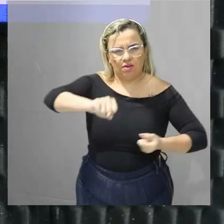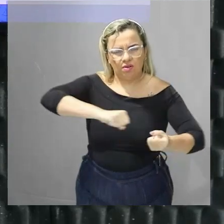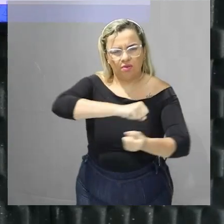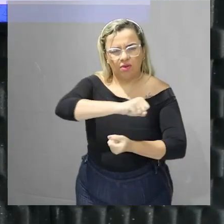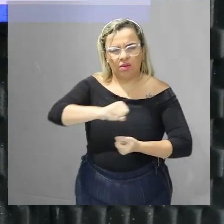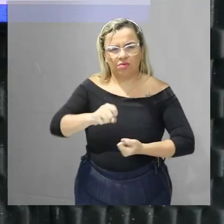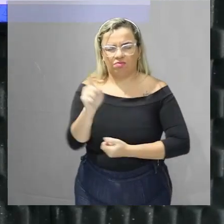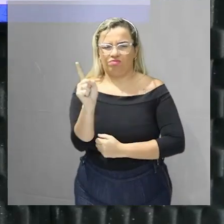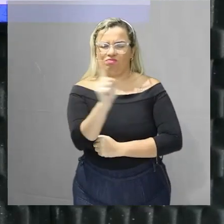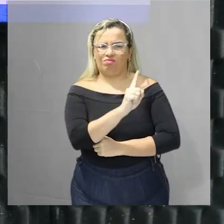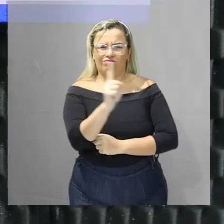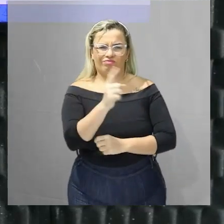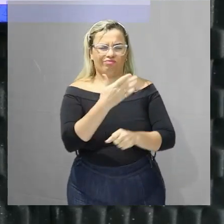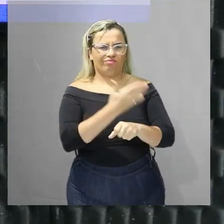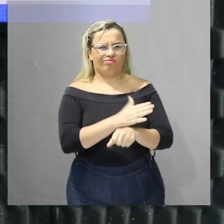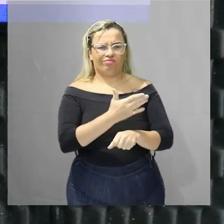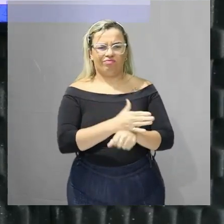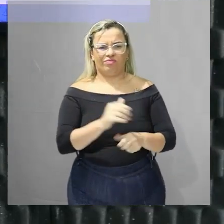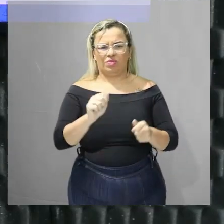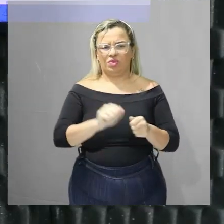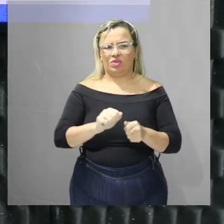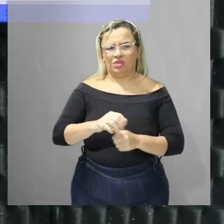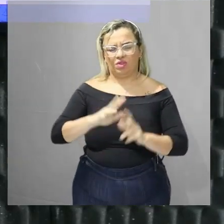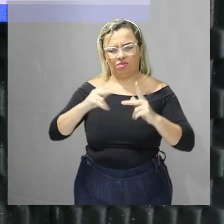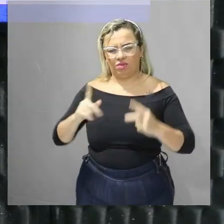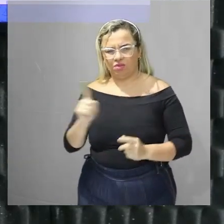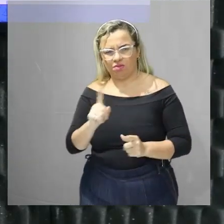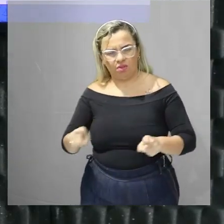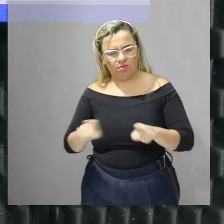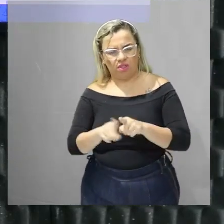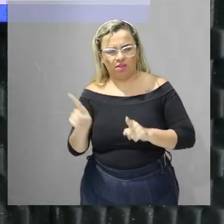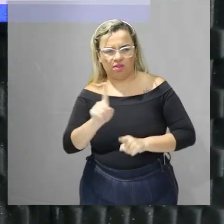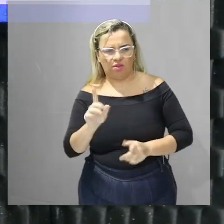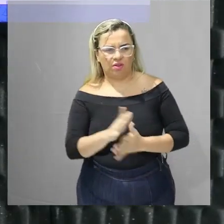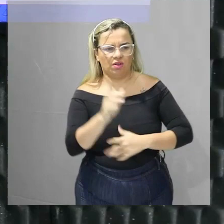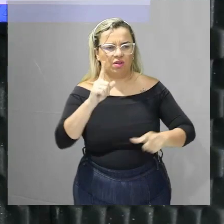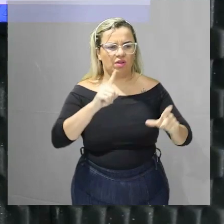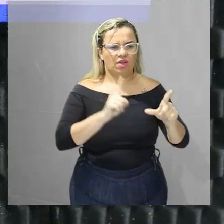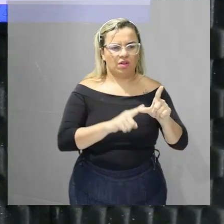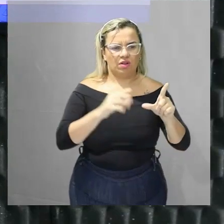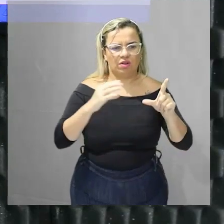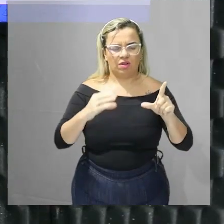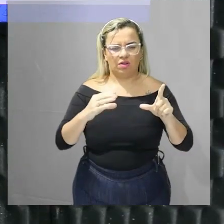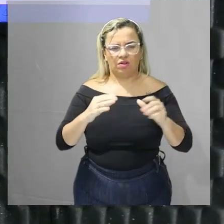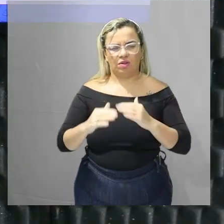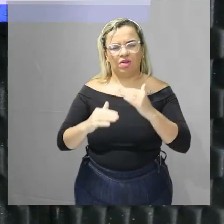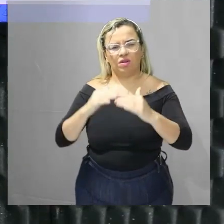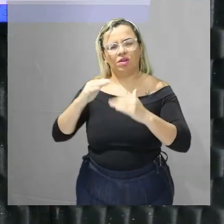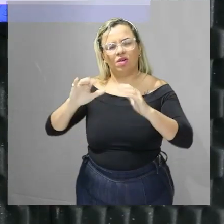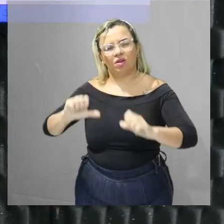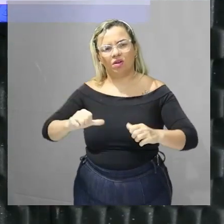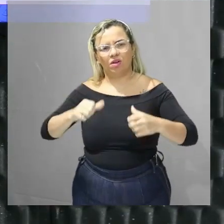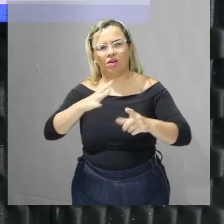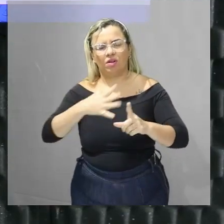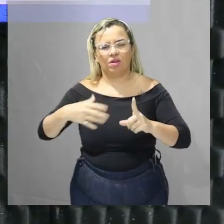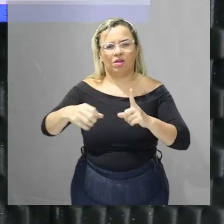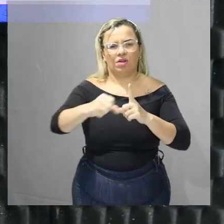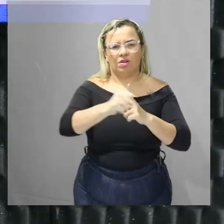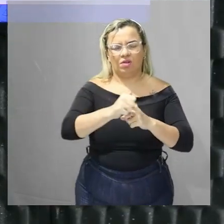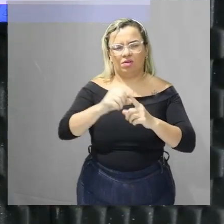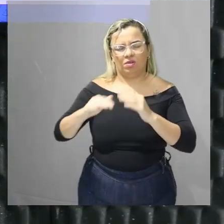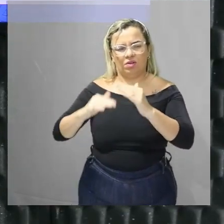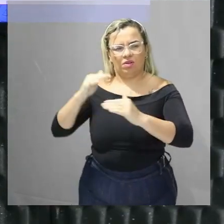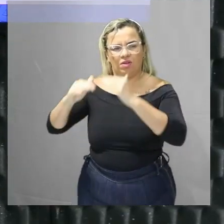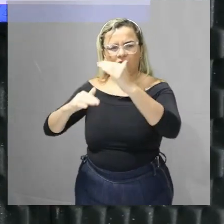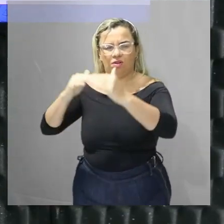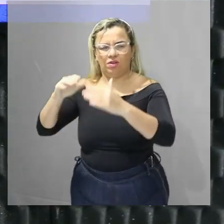algum momento sobre práticas sustentáveis? Também não falou, galera, pula. Letra C, construção do bem-estar social. O texto